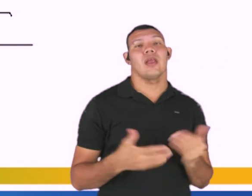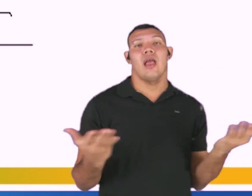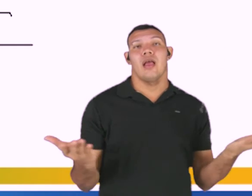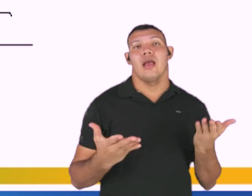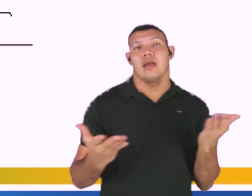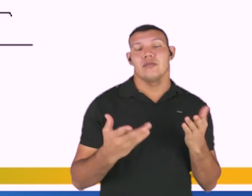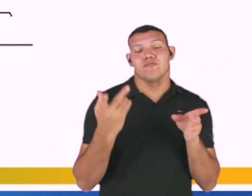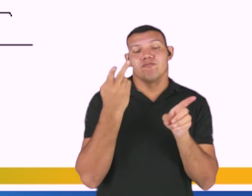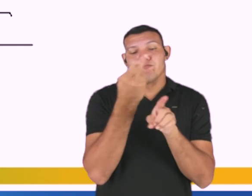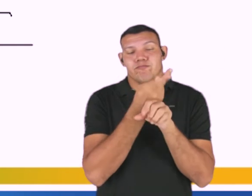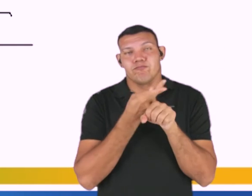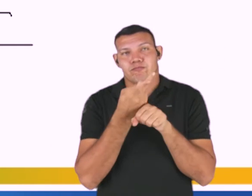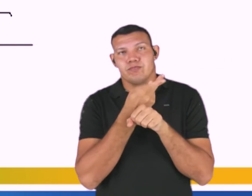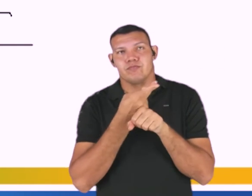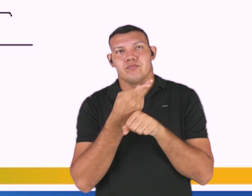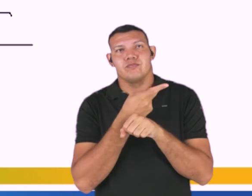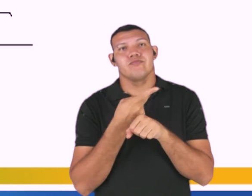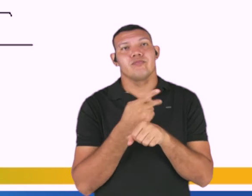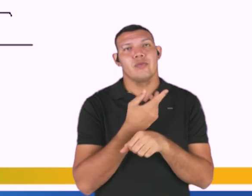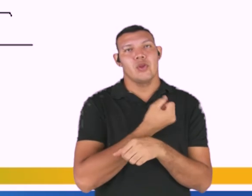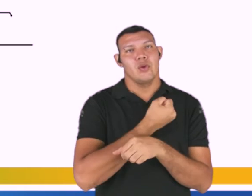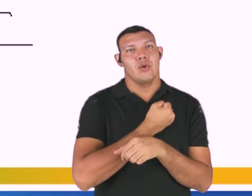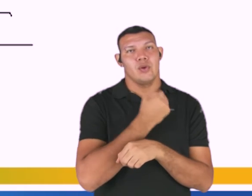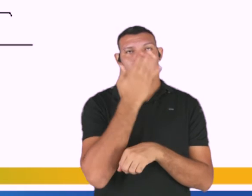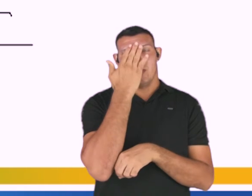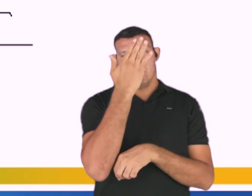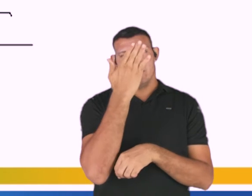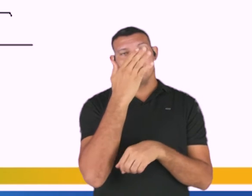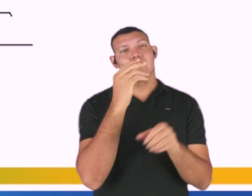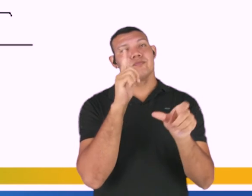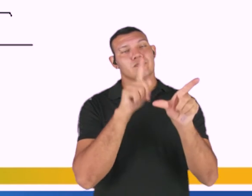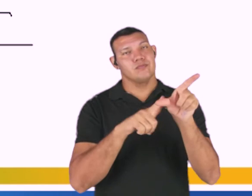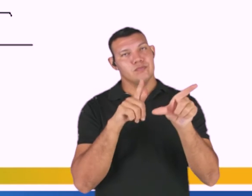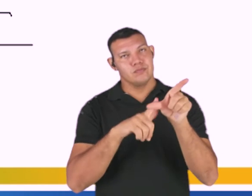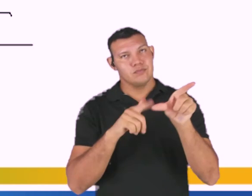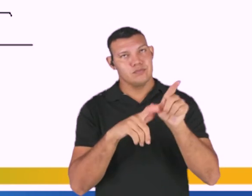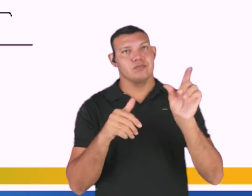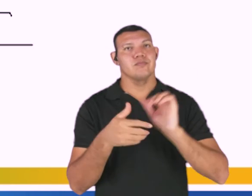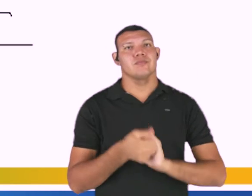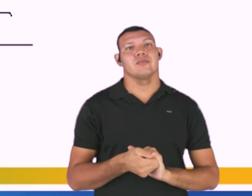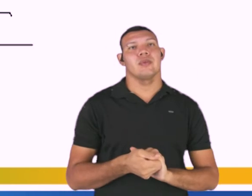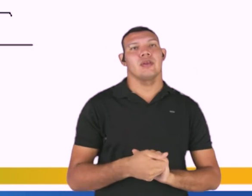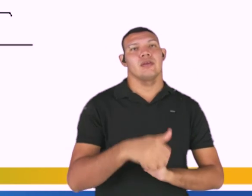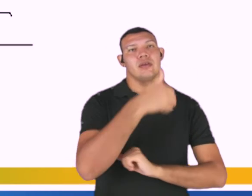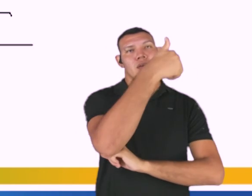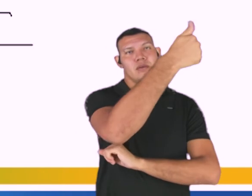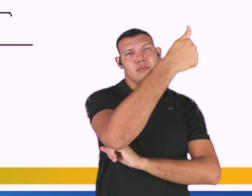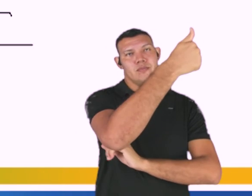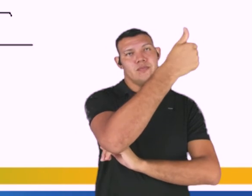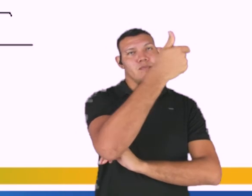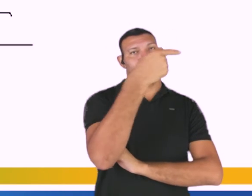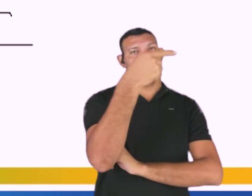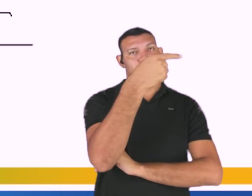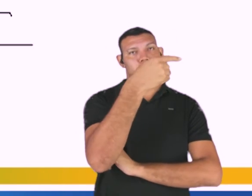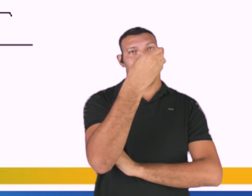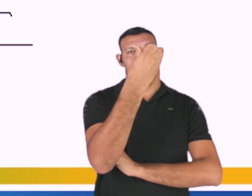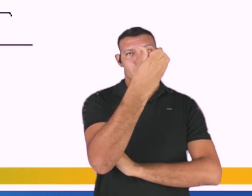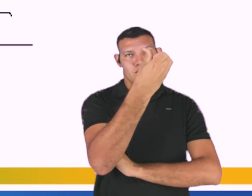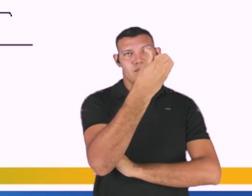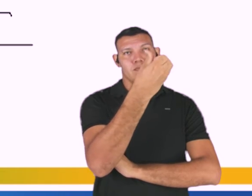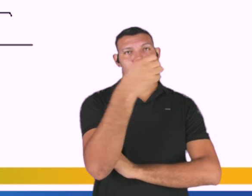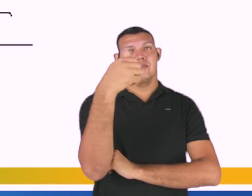vamos procurar os coeficientes na p de x, que será 1, menos